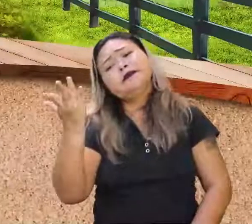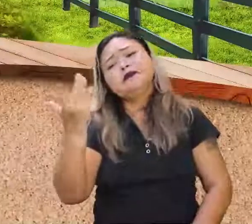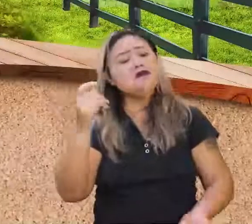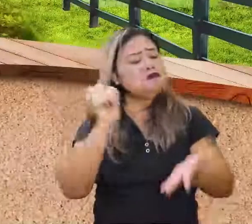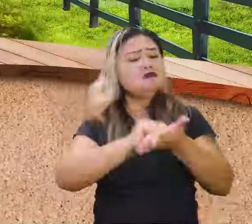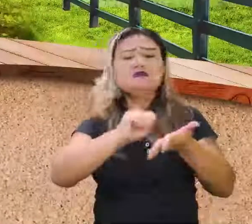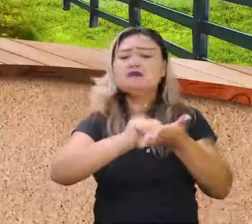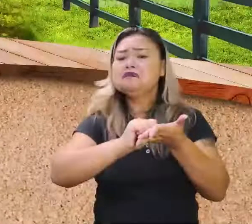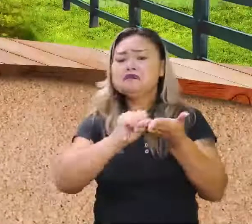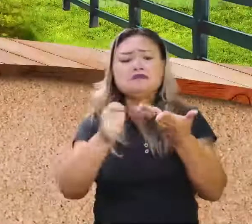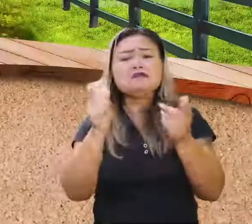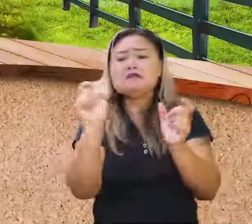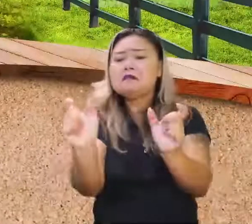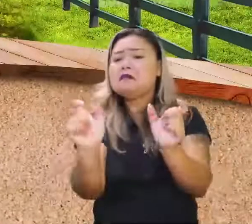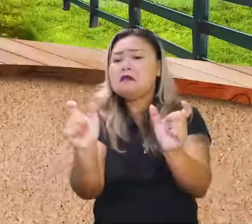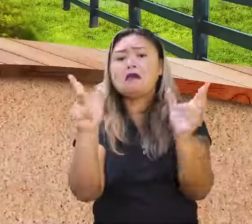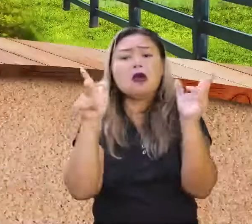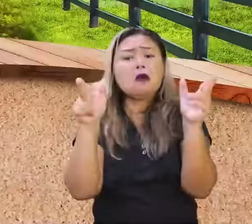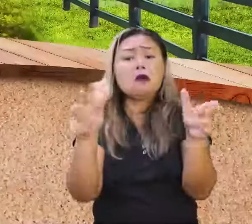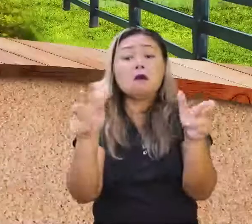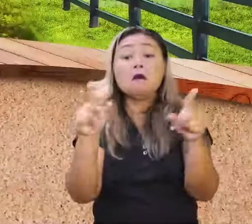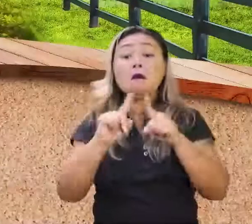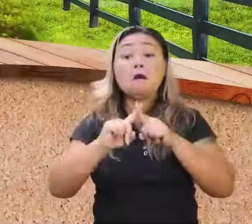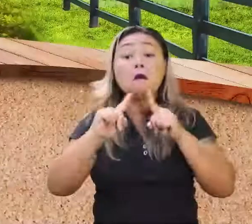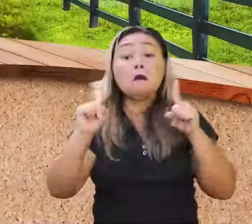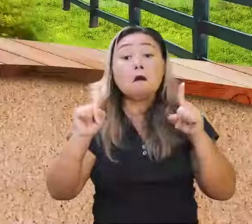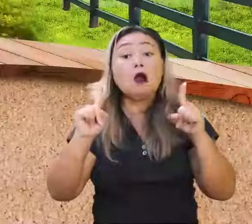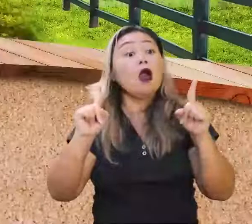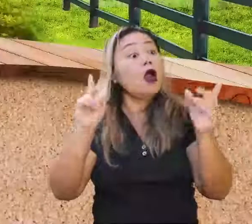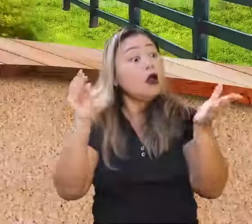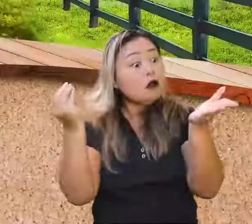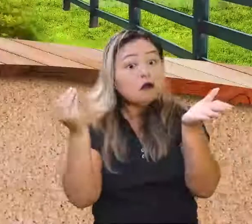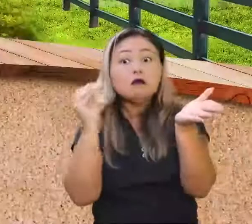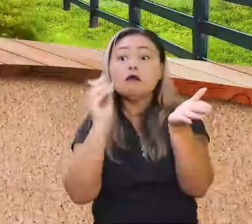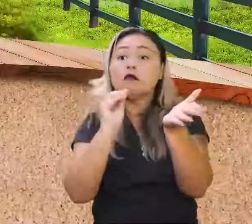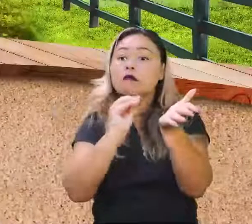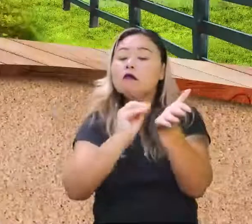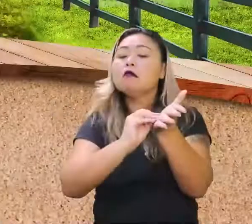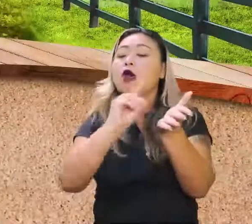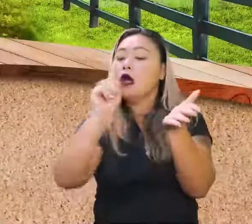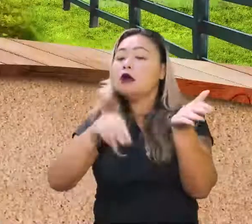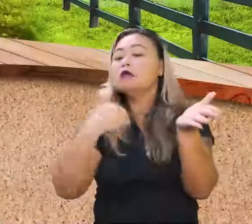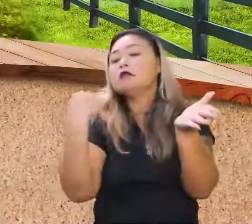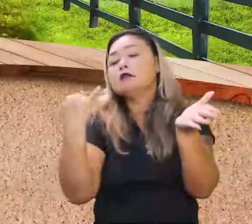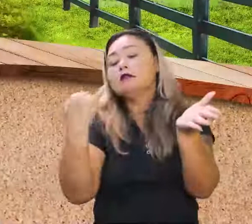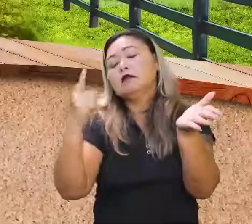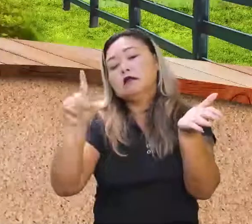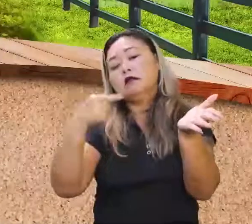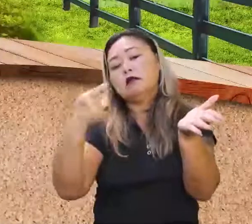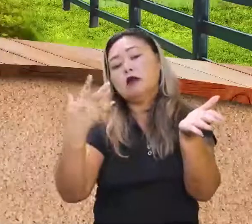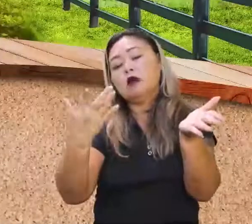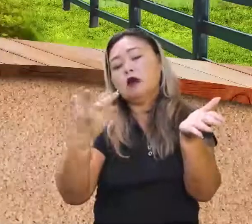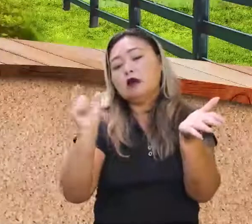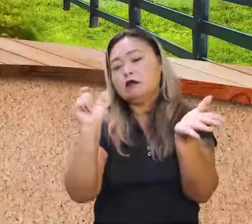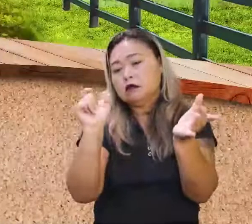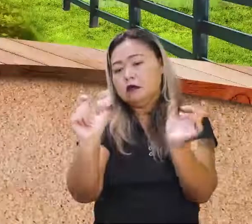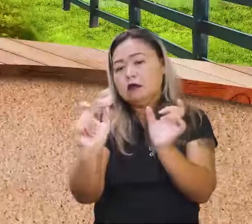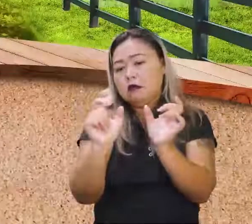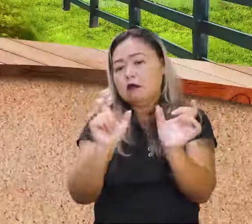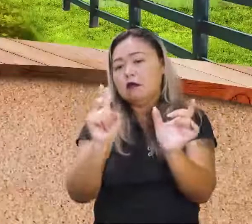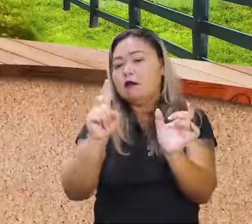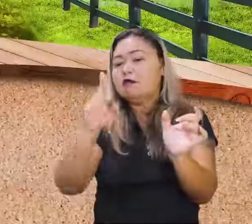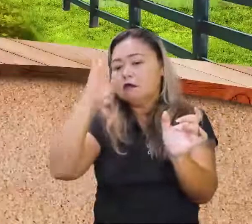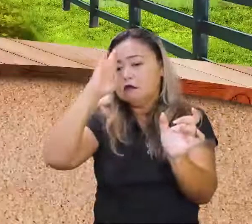não escrevi com as mesmas palavras, mas contemplou é o que importa. Eu vou frisar algumas